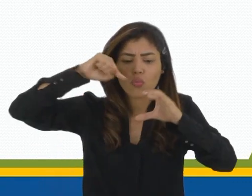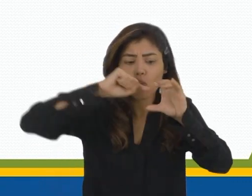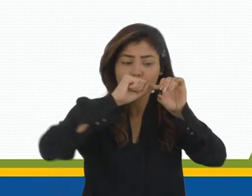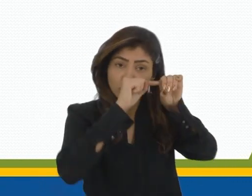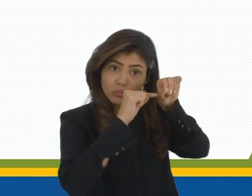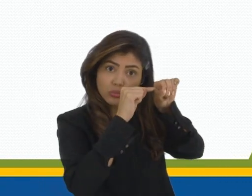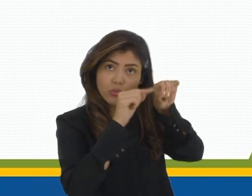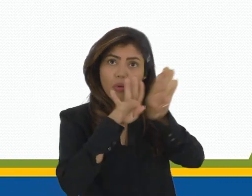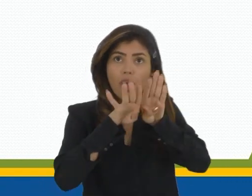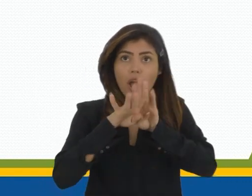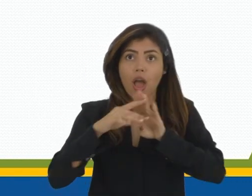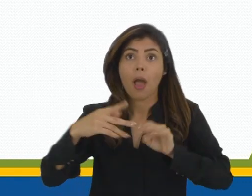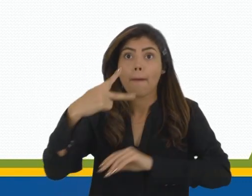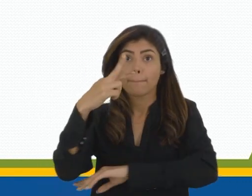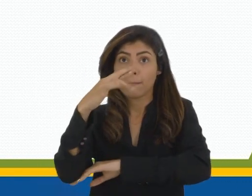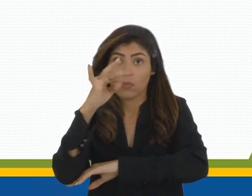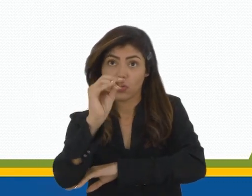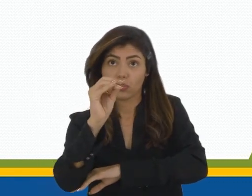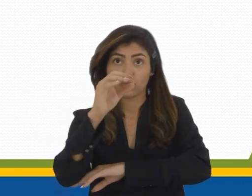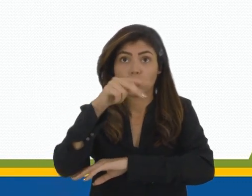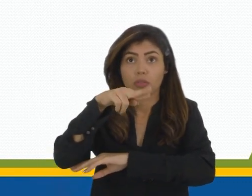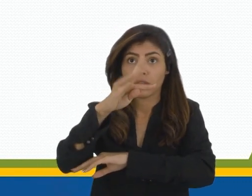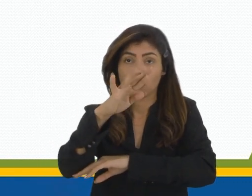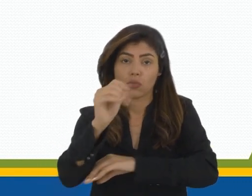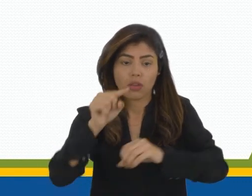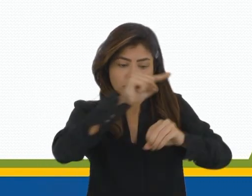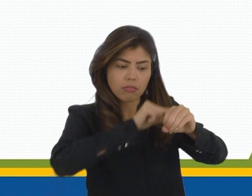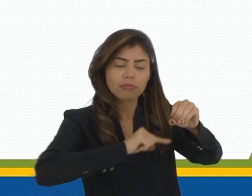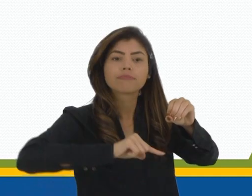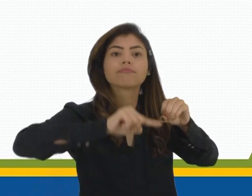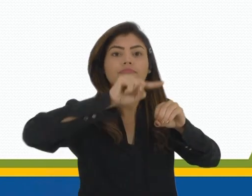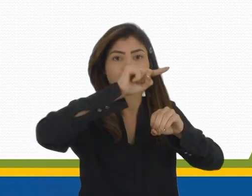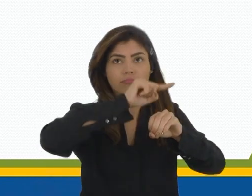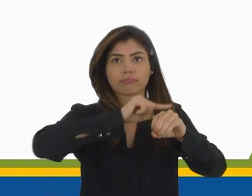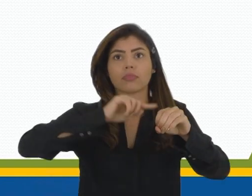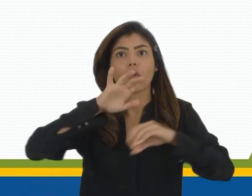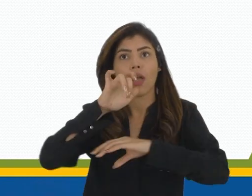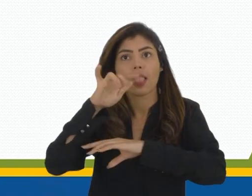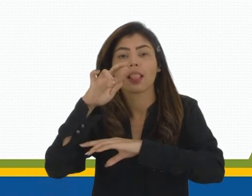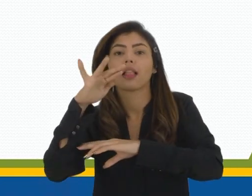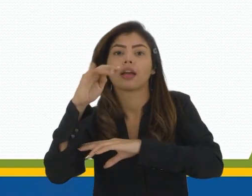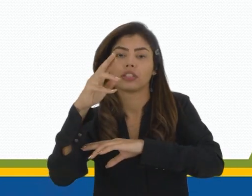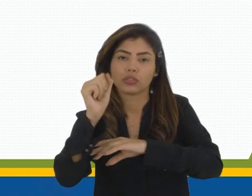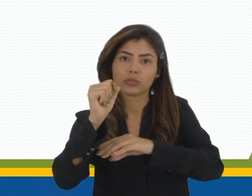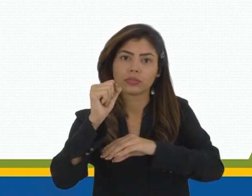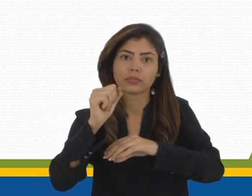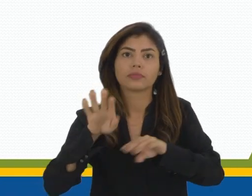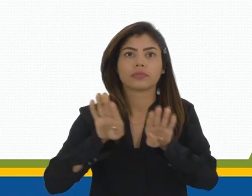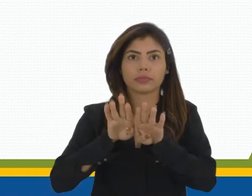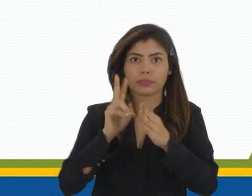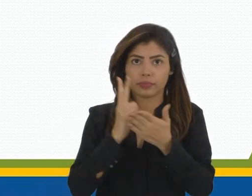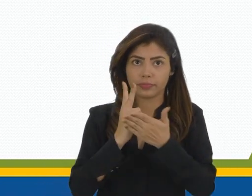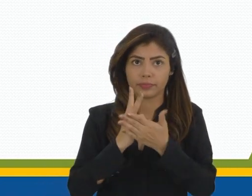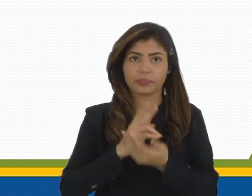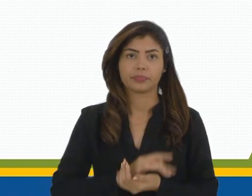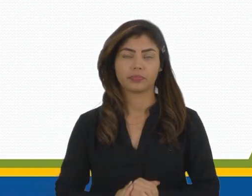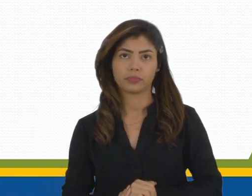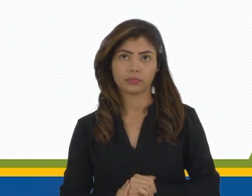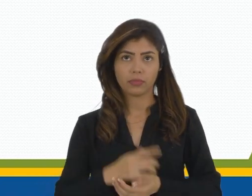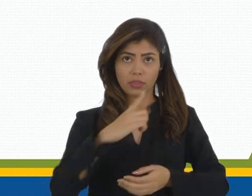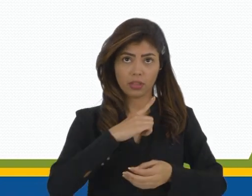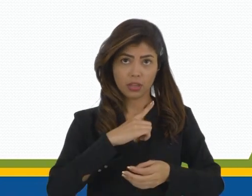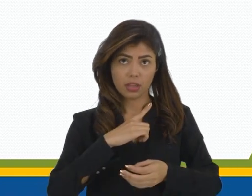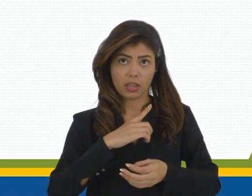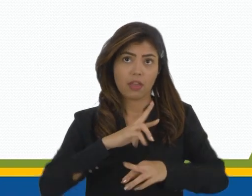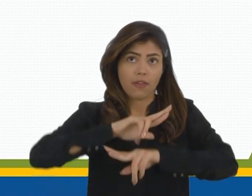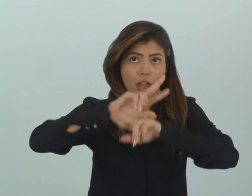temos os prótons e os nêutrons, e ao redor do núcleo, nós vamos ter os elétrons orbitando em camadas. Nós temos